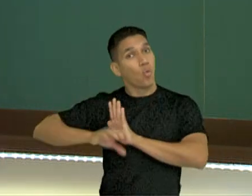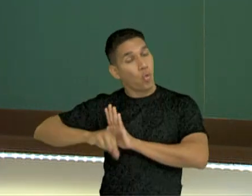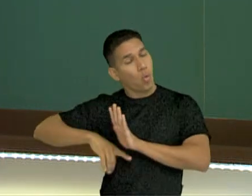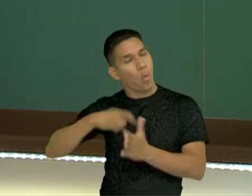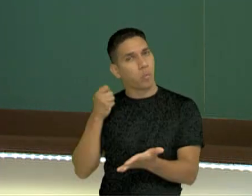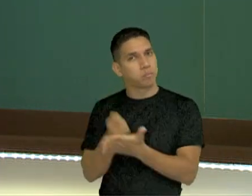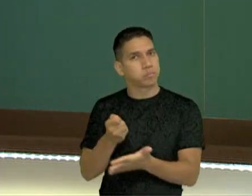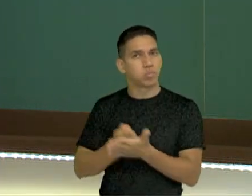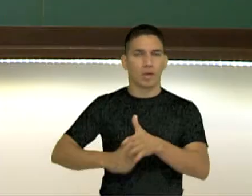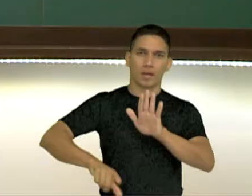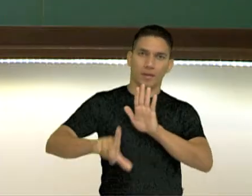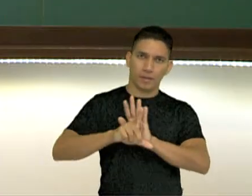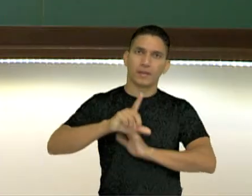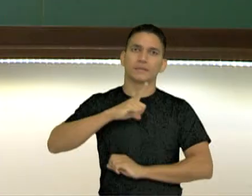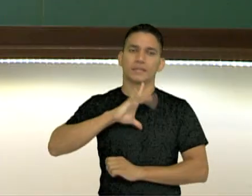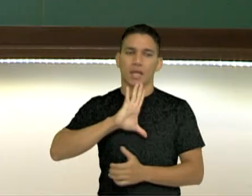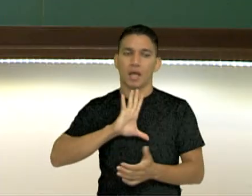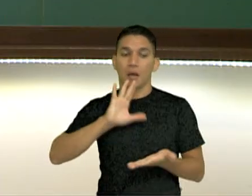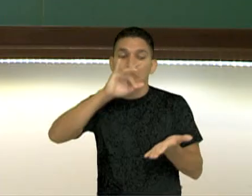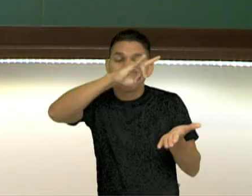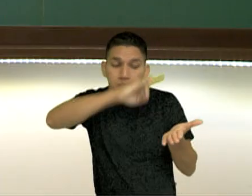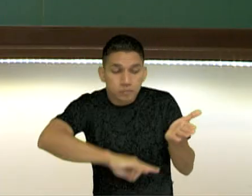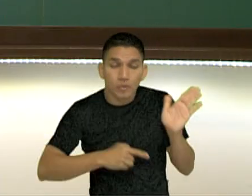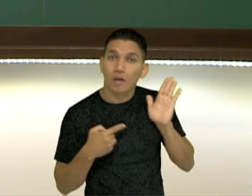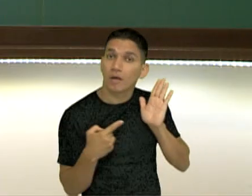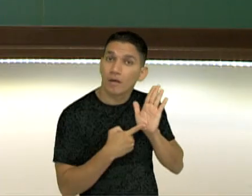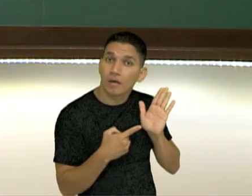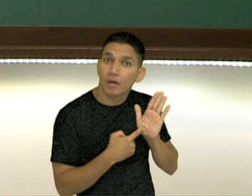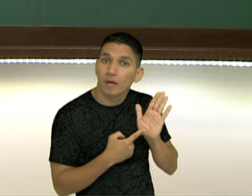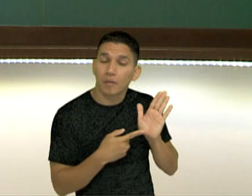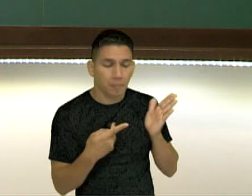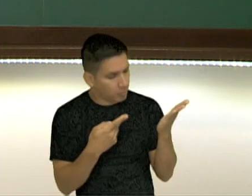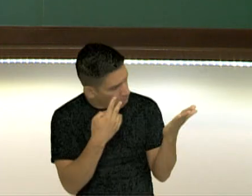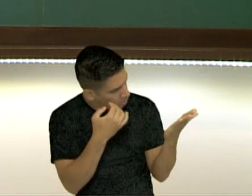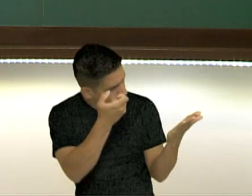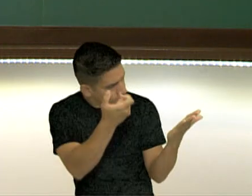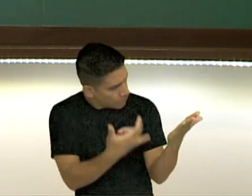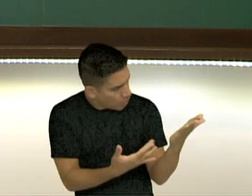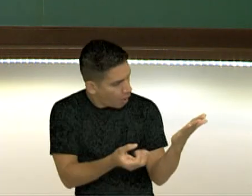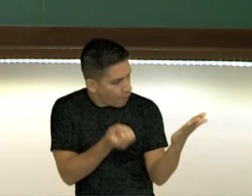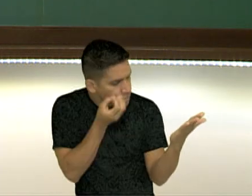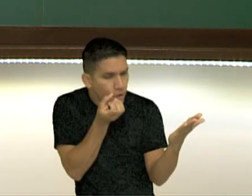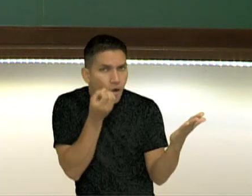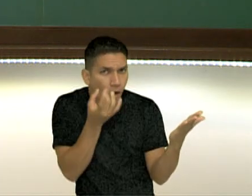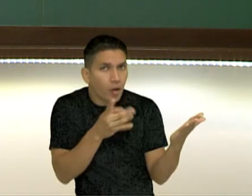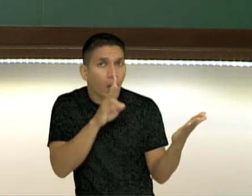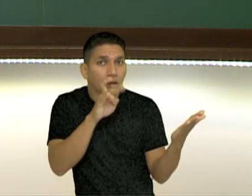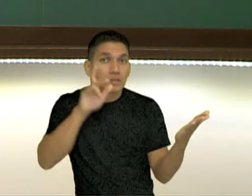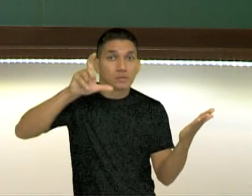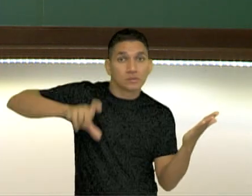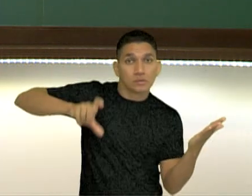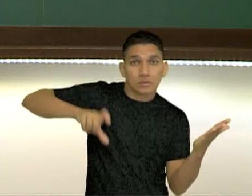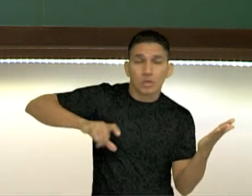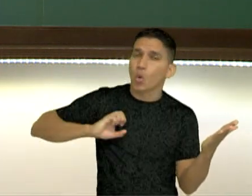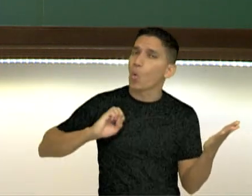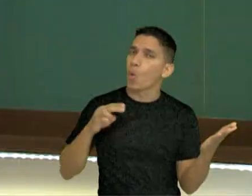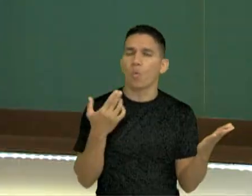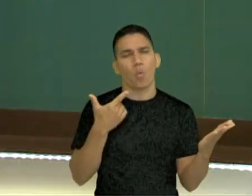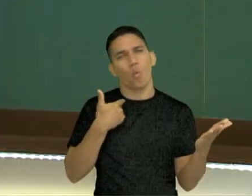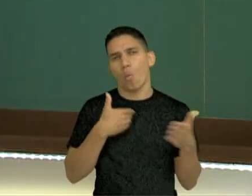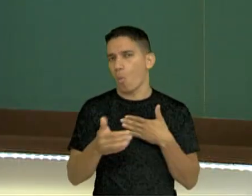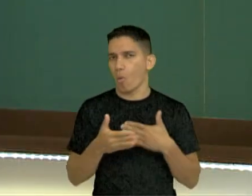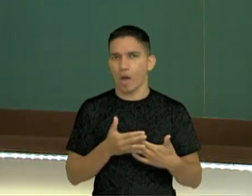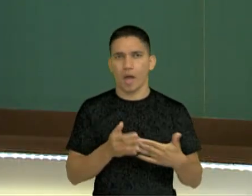obrigatório por lei estar no extrato ou no extrato do cartão de crédito ou de qualquer